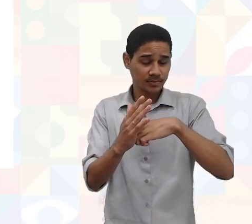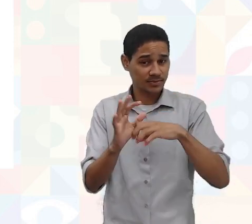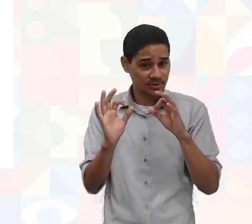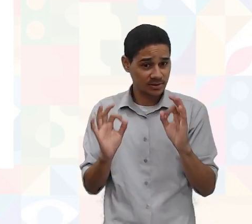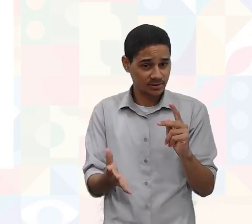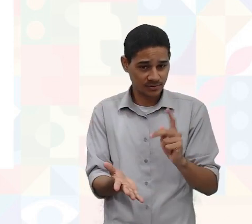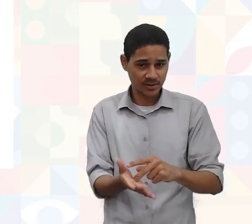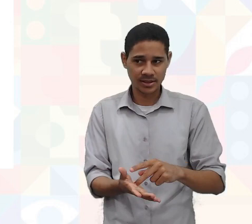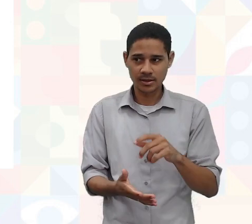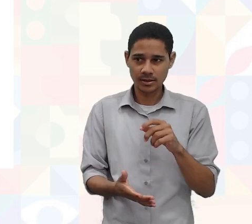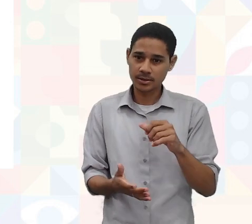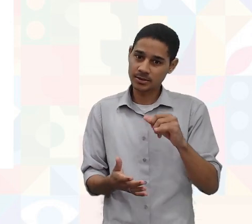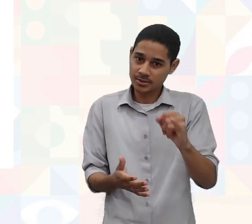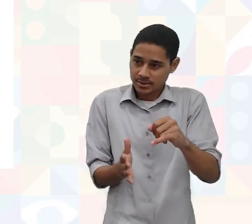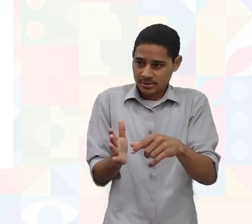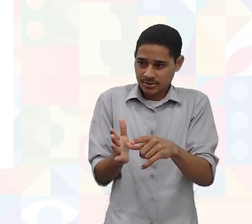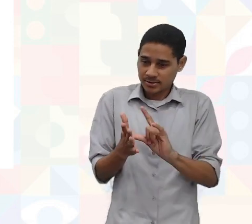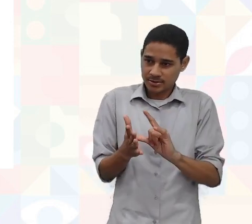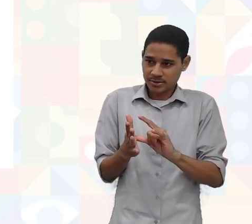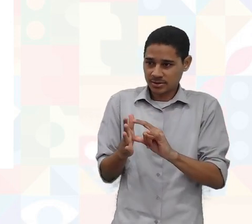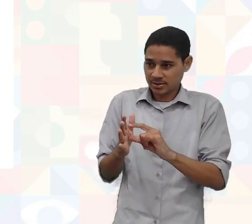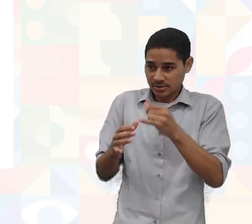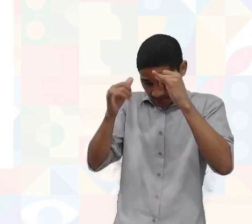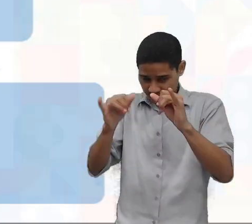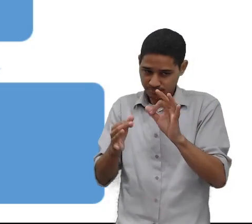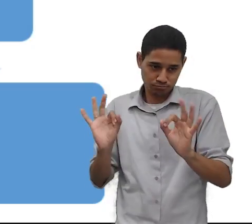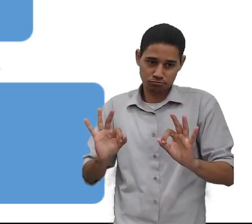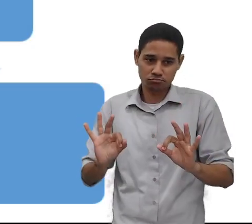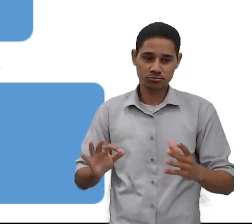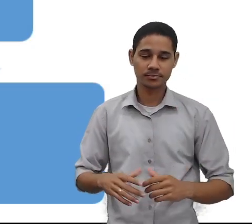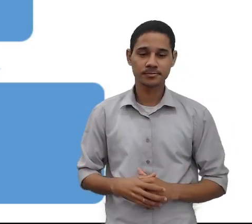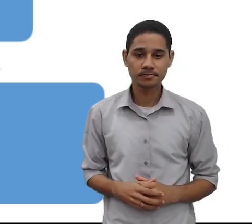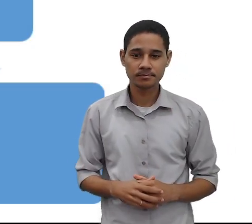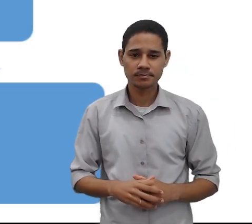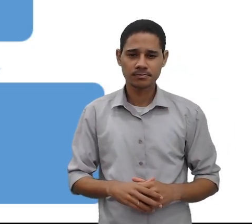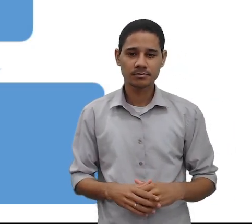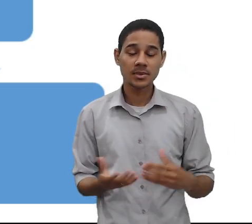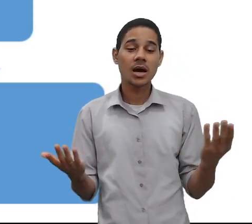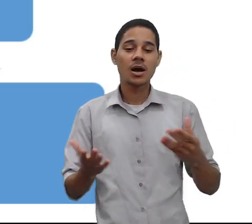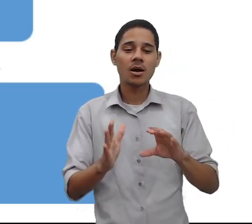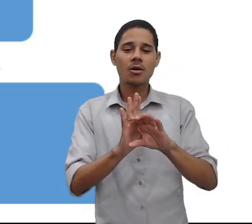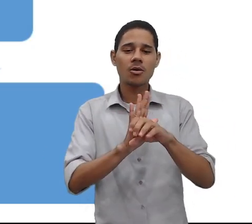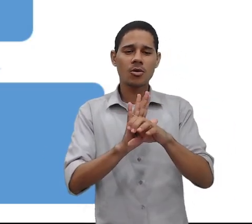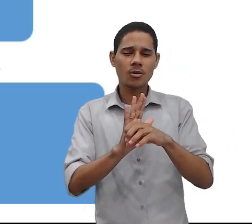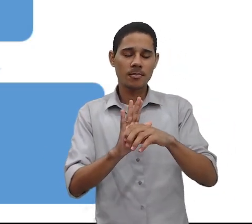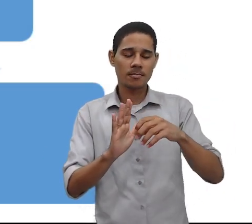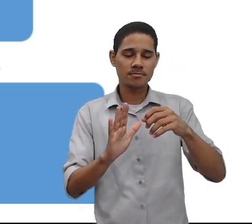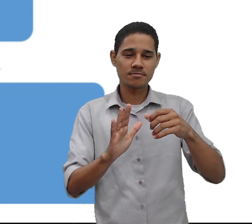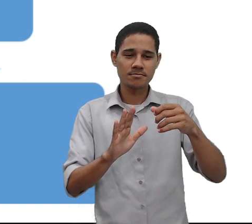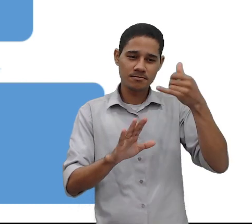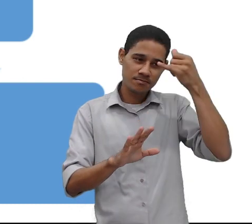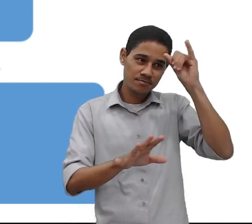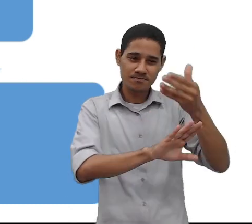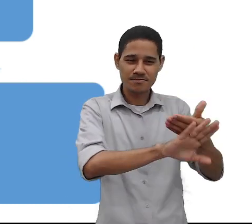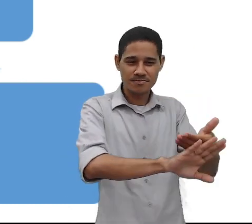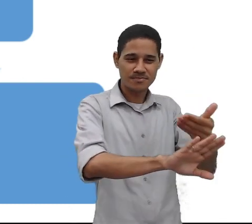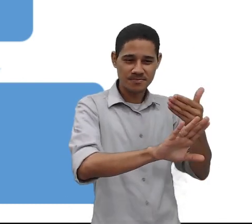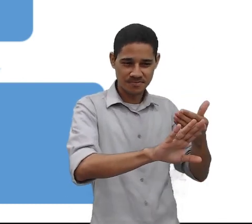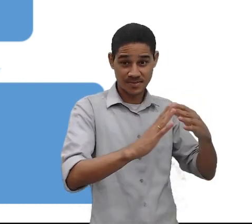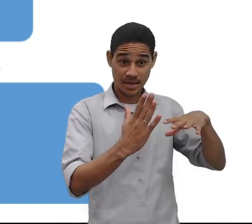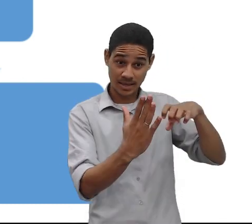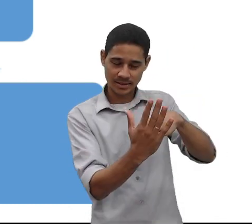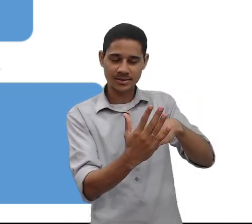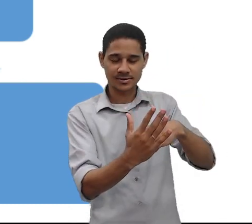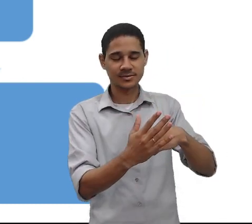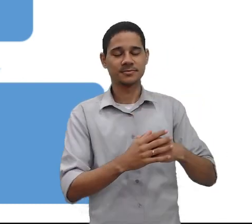corrigidos. Bom, vamos agora ver o conceito prevencionista de acidente.